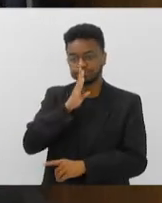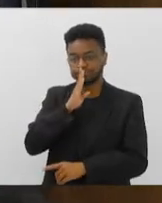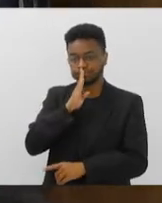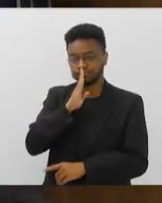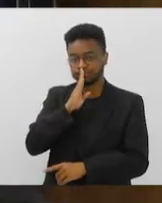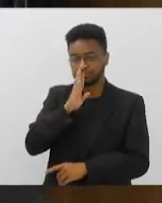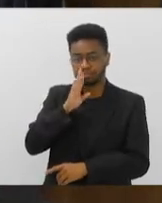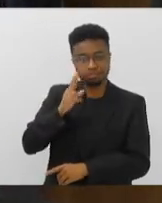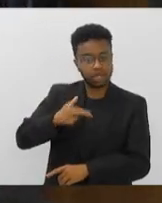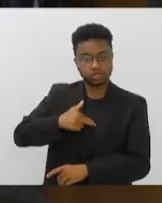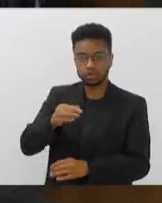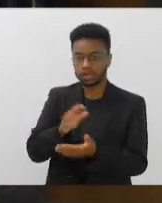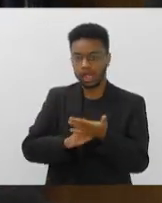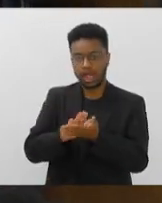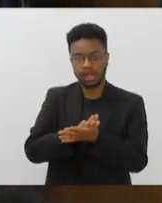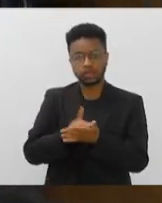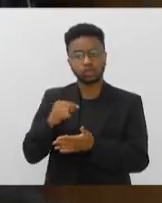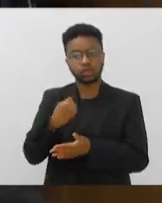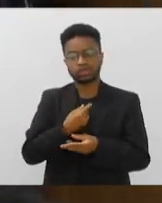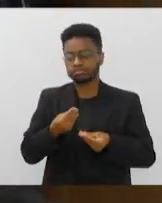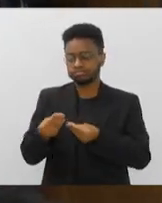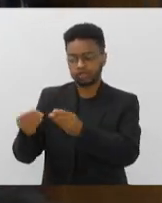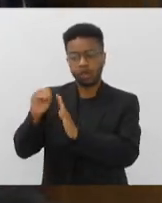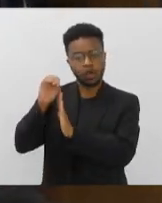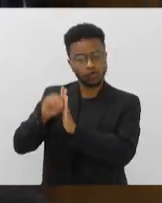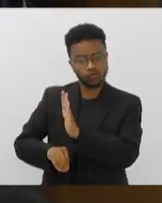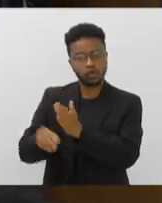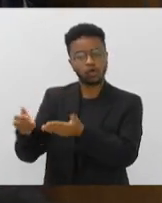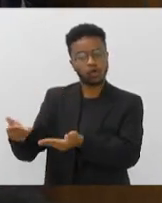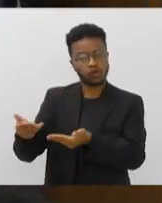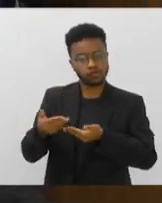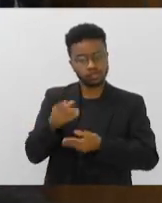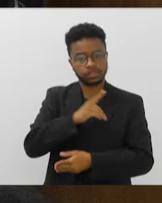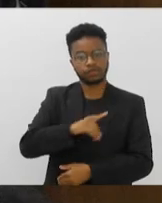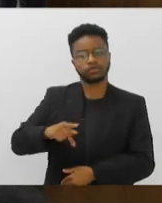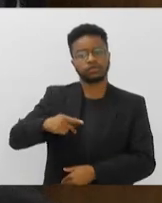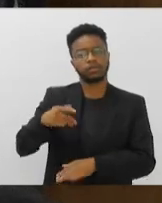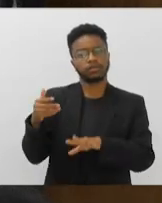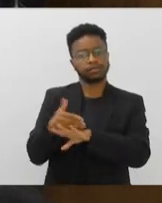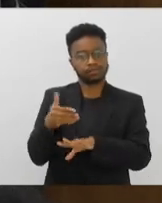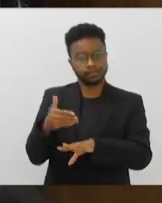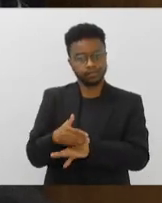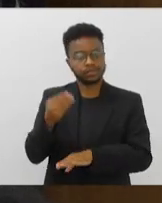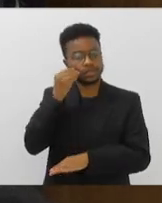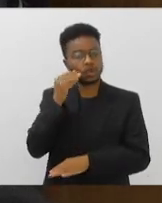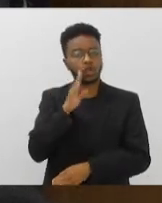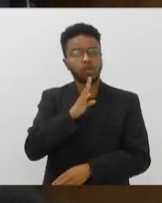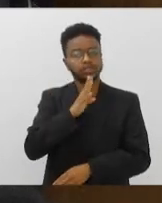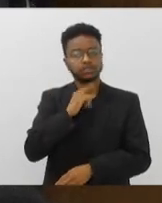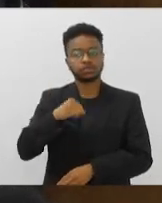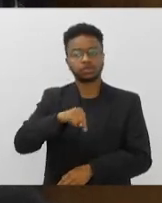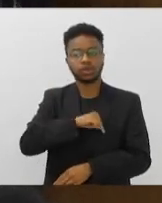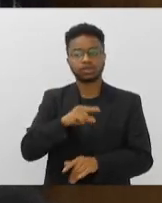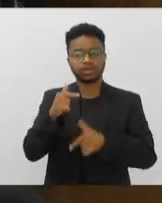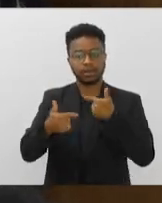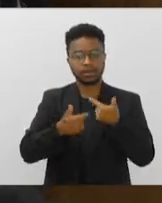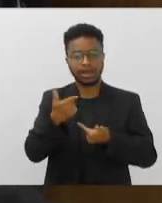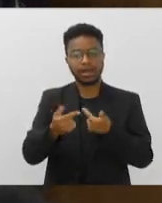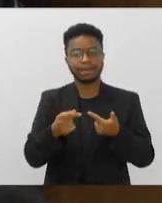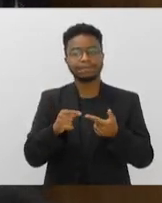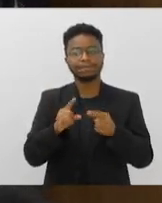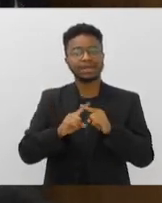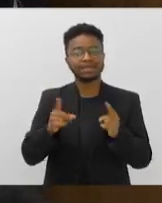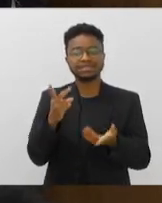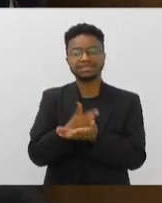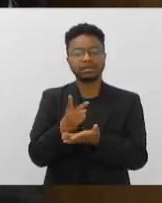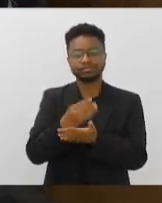há anos nós mandamos ofícios nós convidamos defensoria para participar para conhecer o nosso trabalho e nós somos solenemente